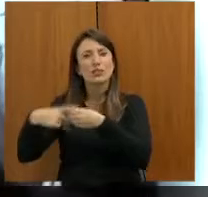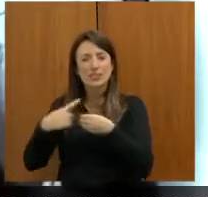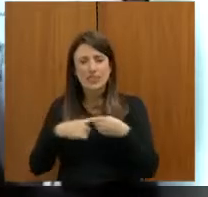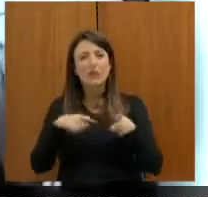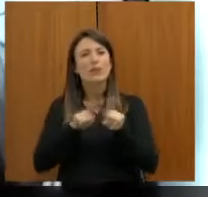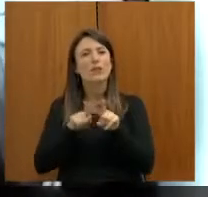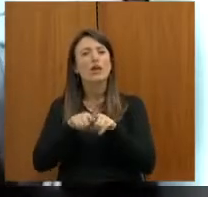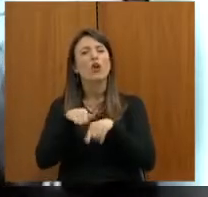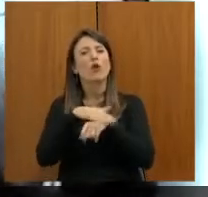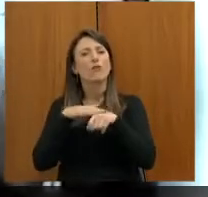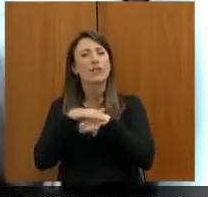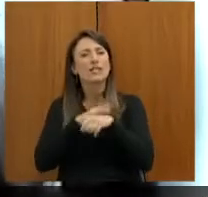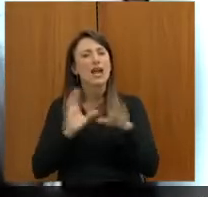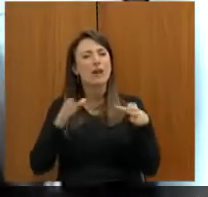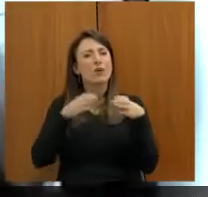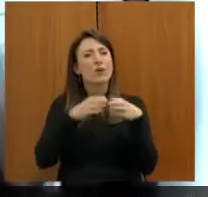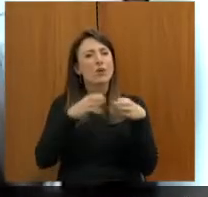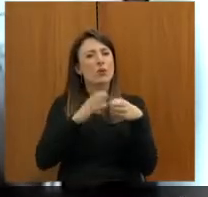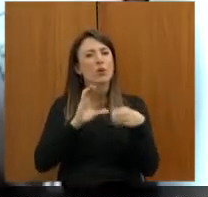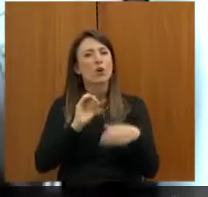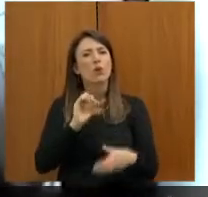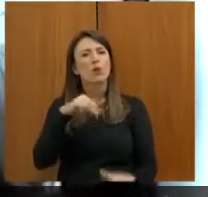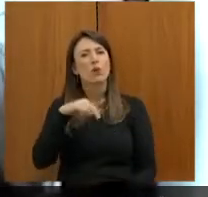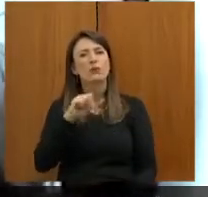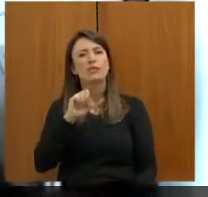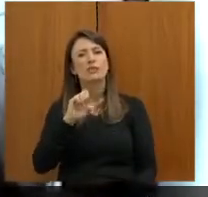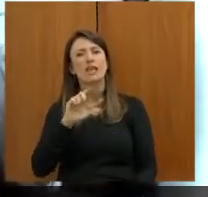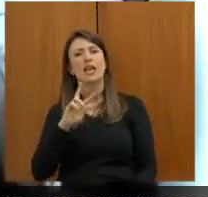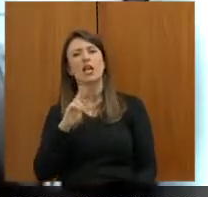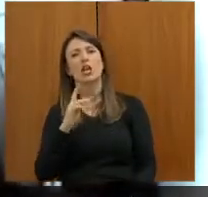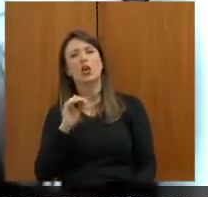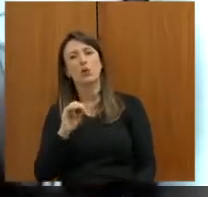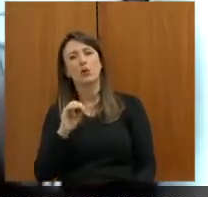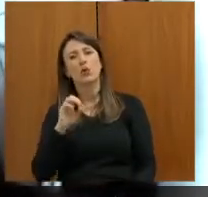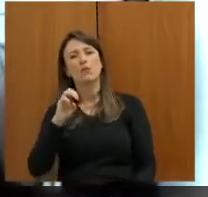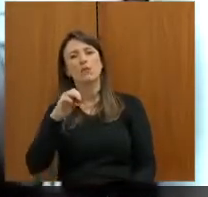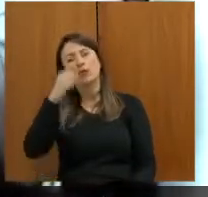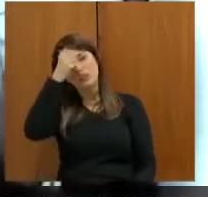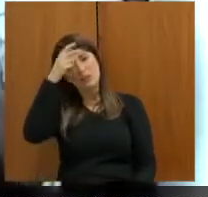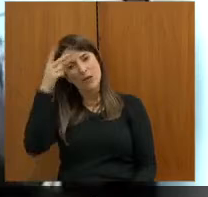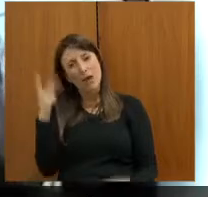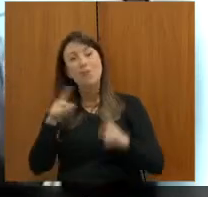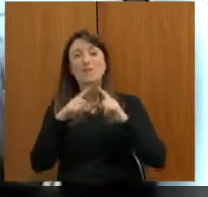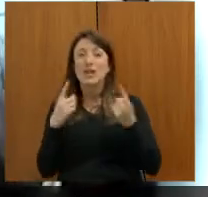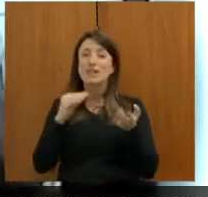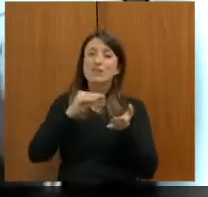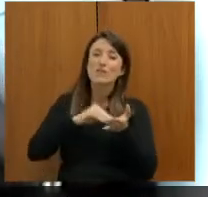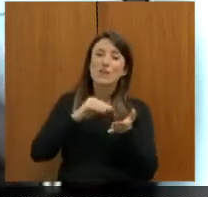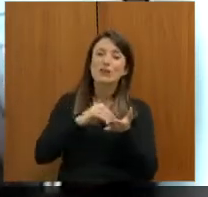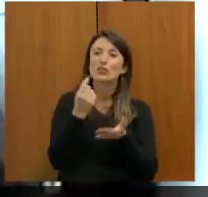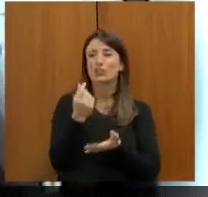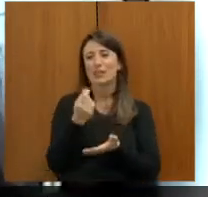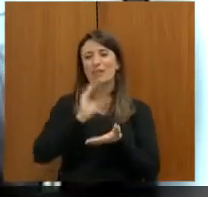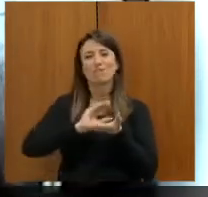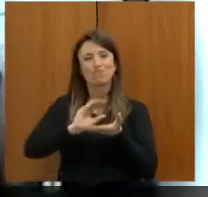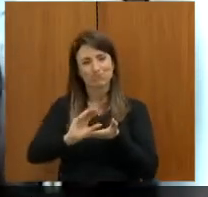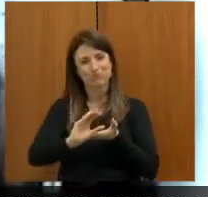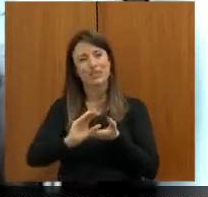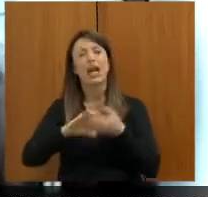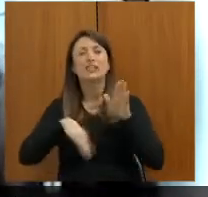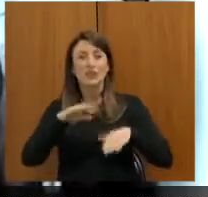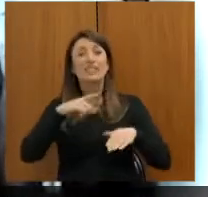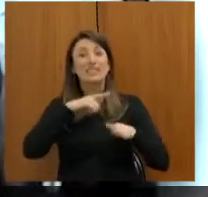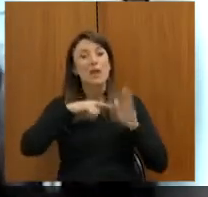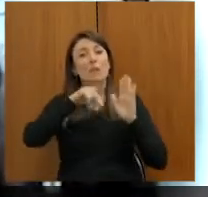mais falta fomento né falta dinheiro Às vezes a gente tem um projeto de lei muito legal mas ele não